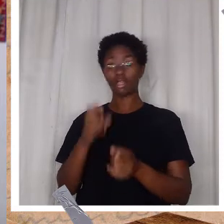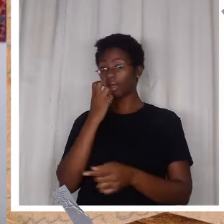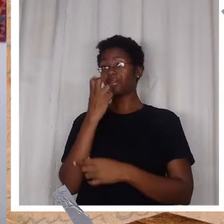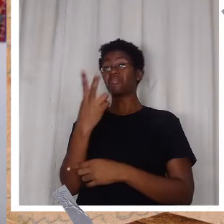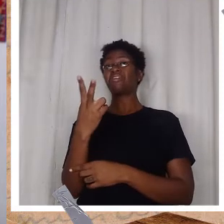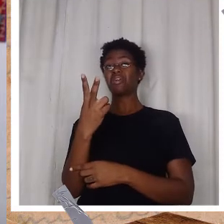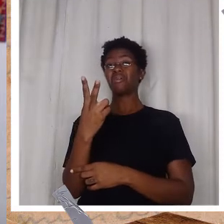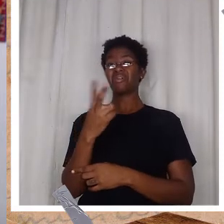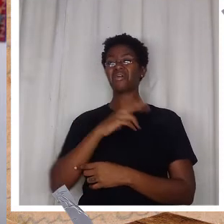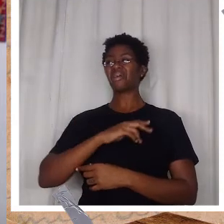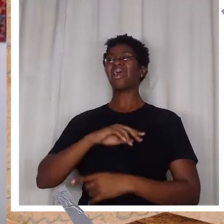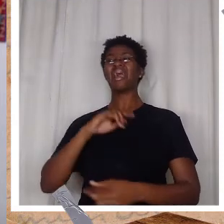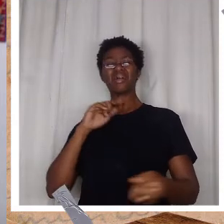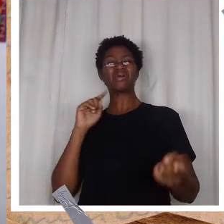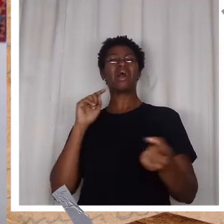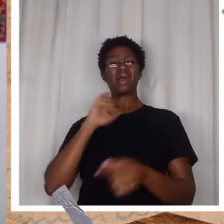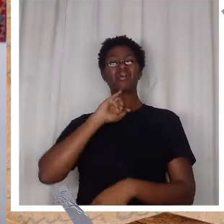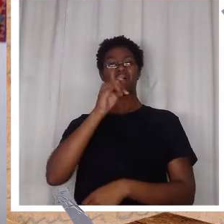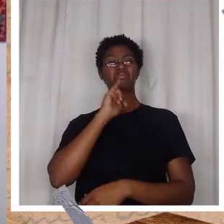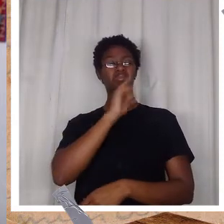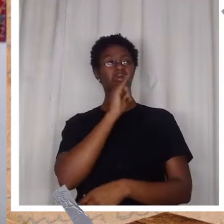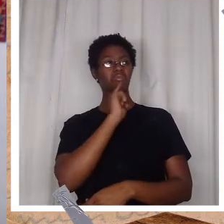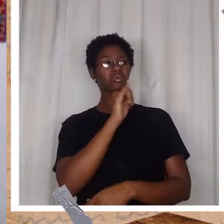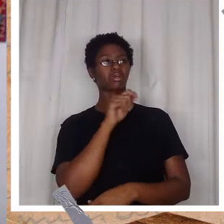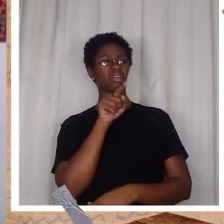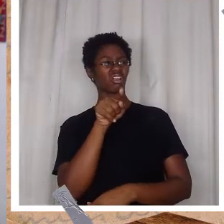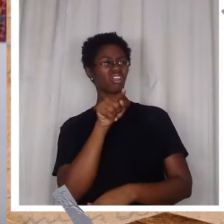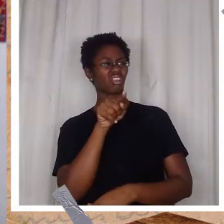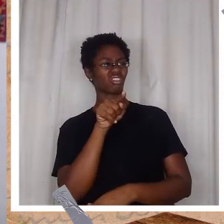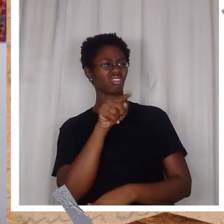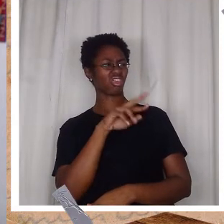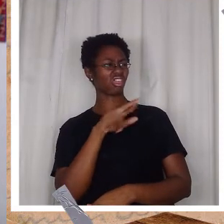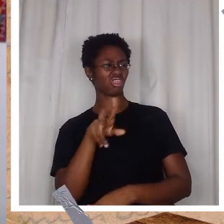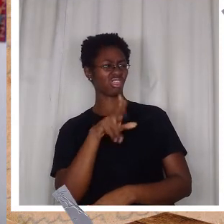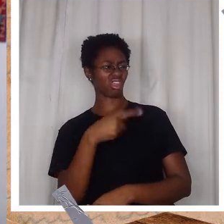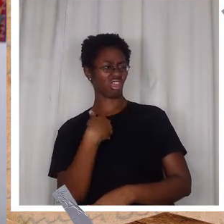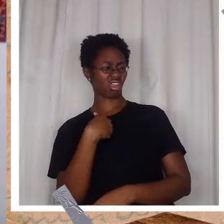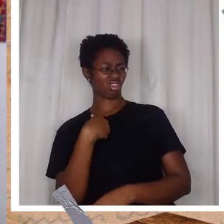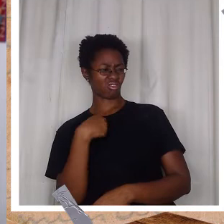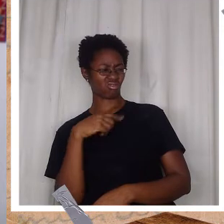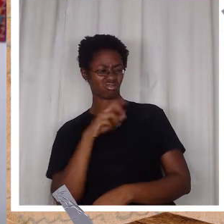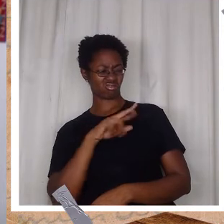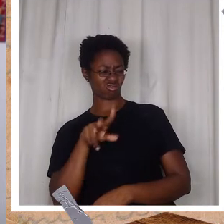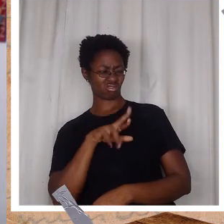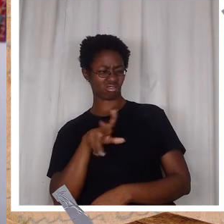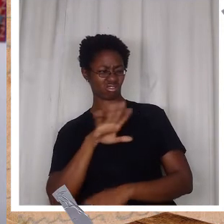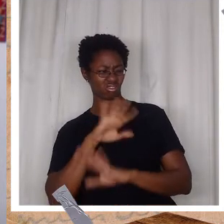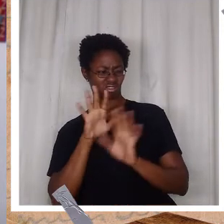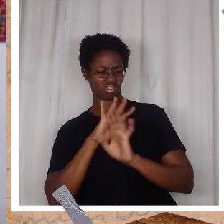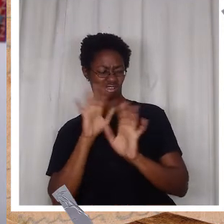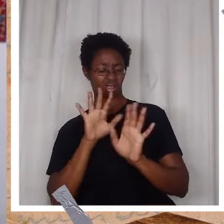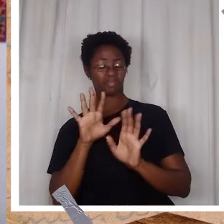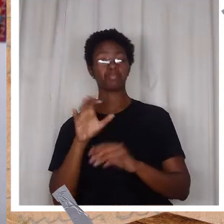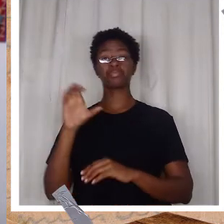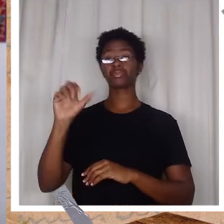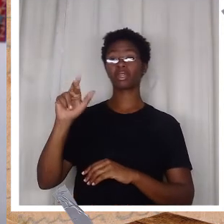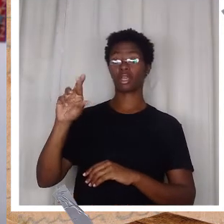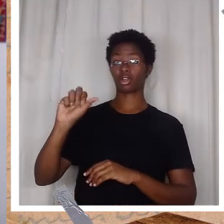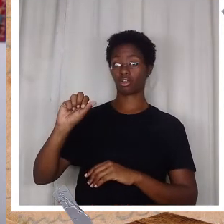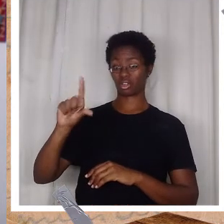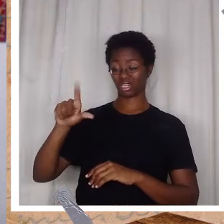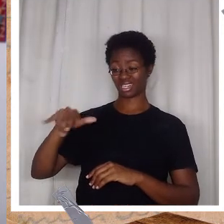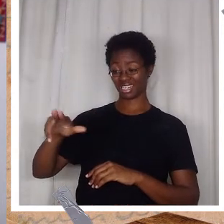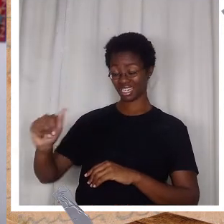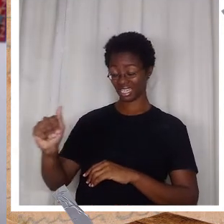Maria Carolina de Jesus. A Carolina falava, não, essa daí não sou eu. Ela tinha, a Carolina,